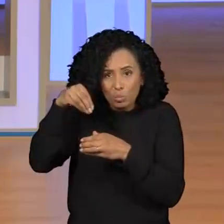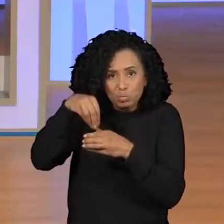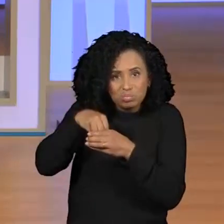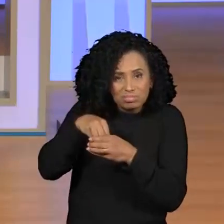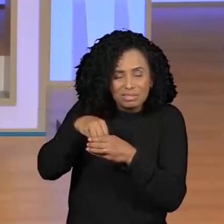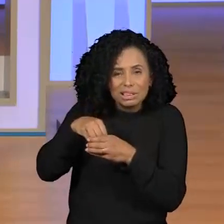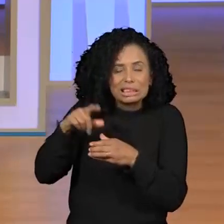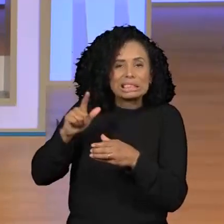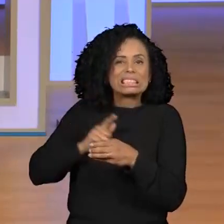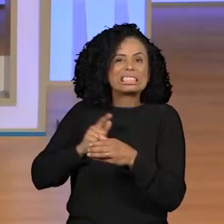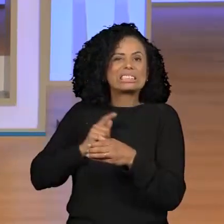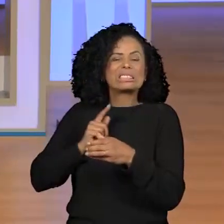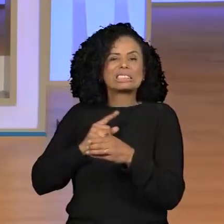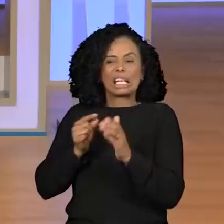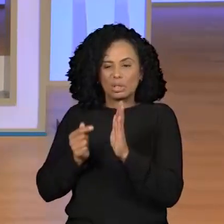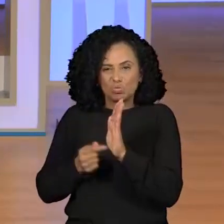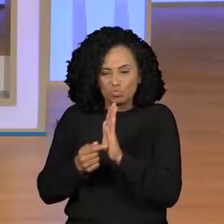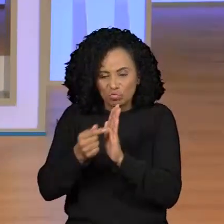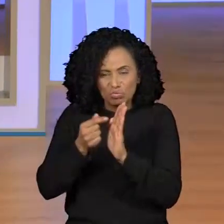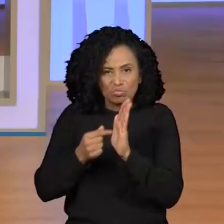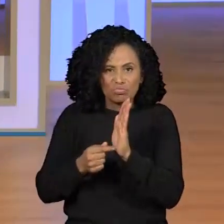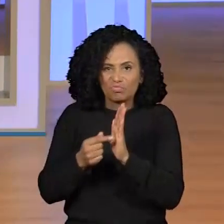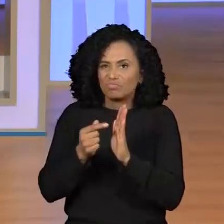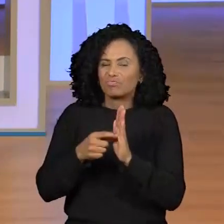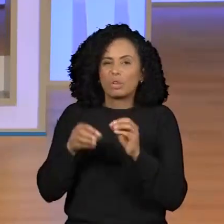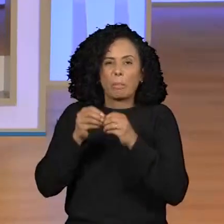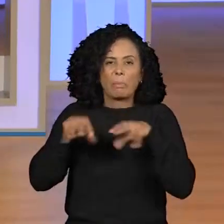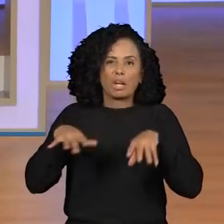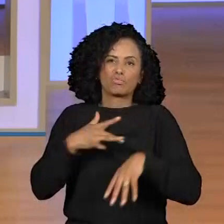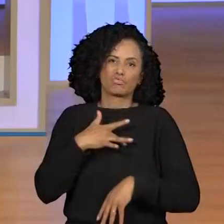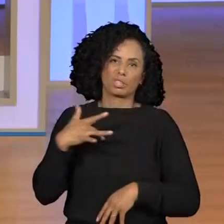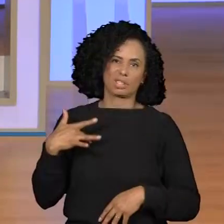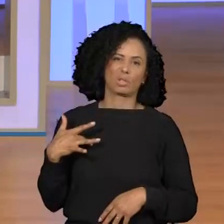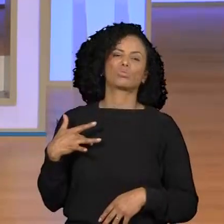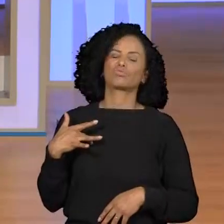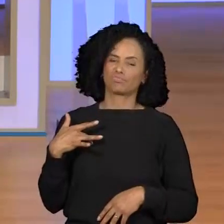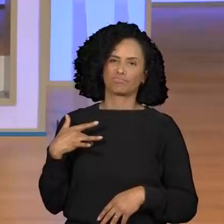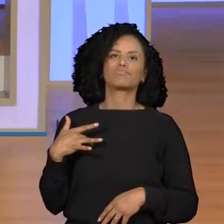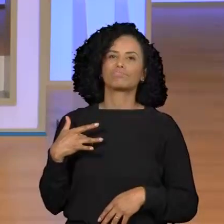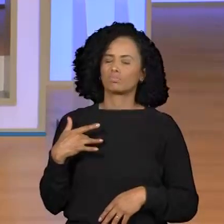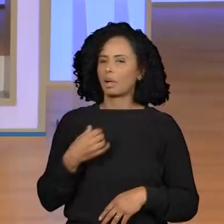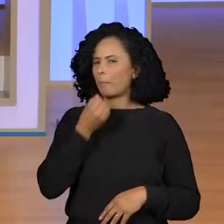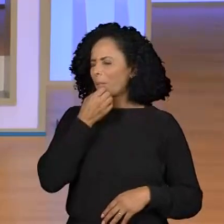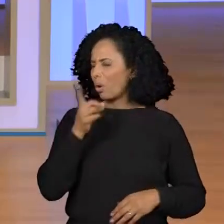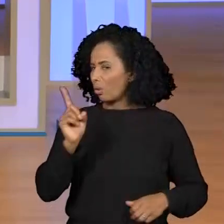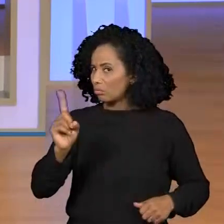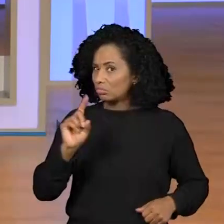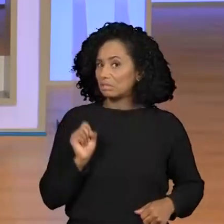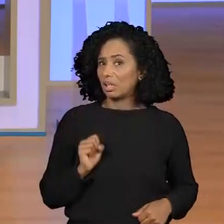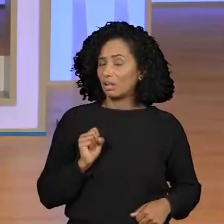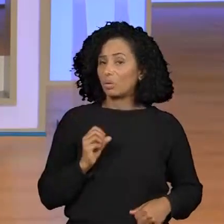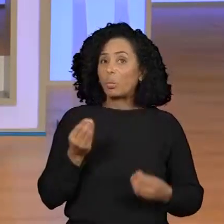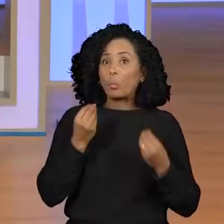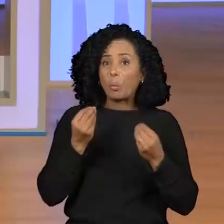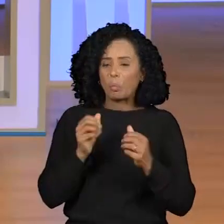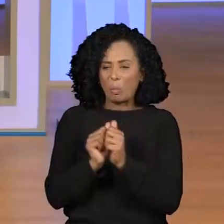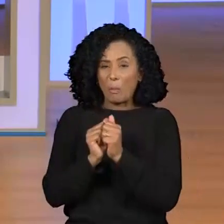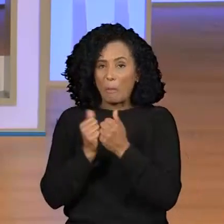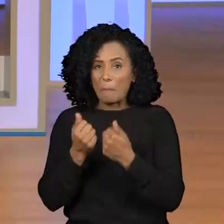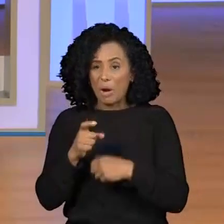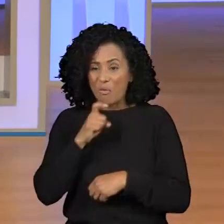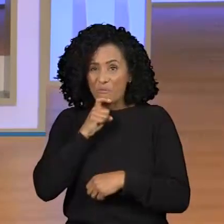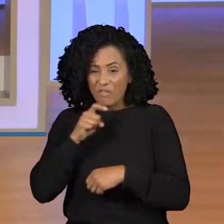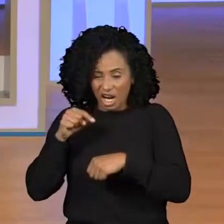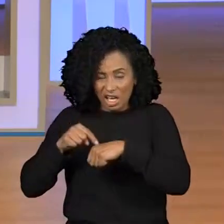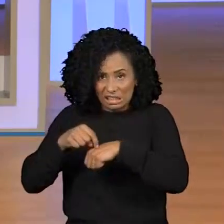algumas substâncias que são tóxicas para a nossa saúde. Então, não é bom comer nenhum alimento, nesse caso,